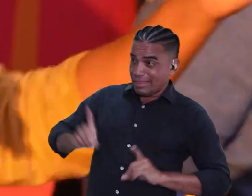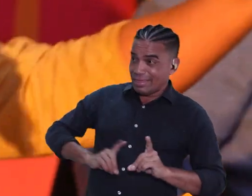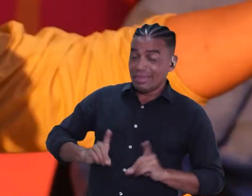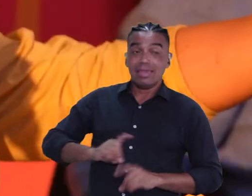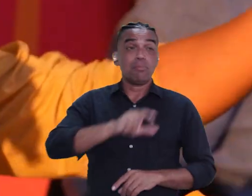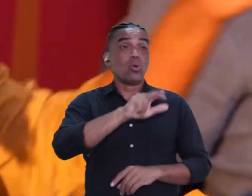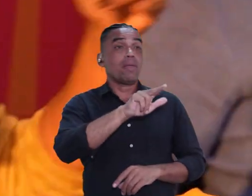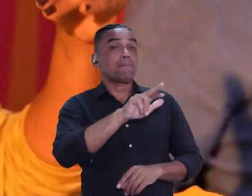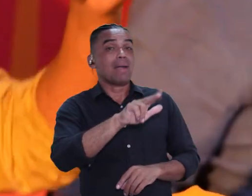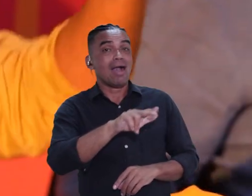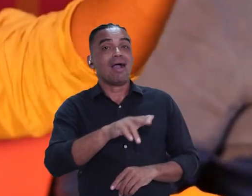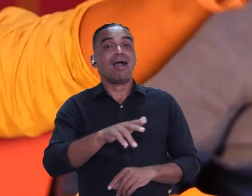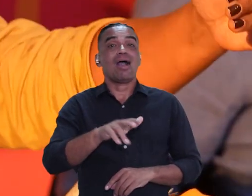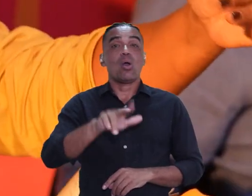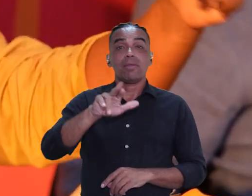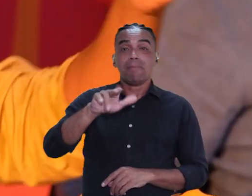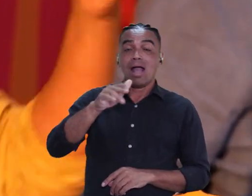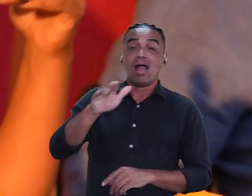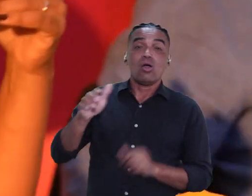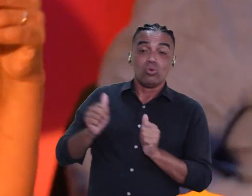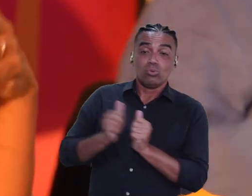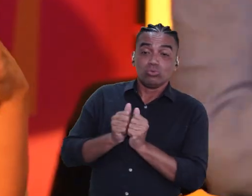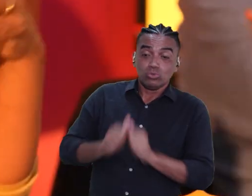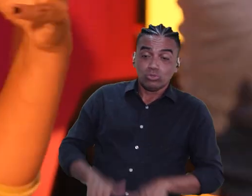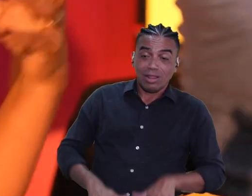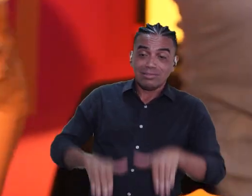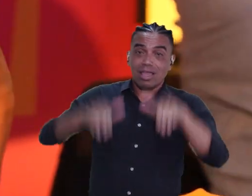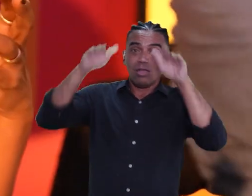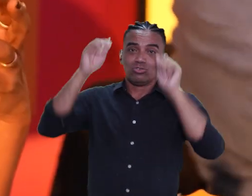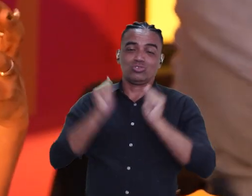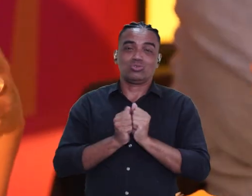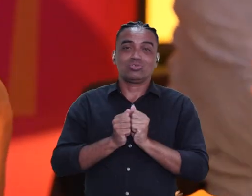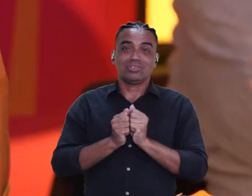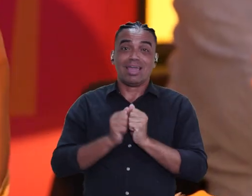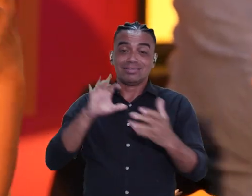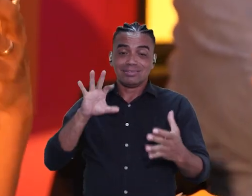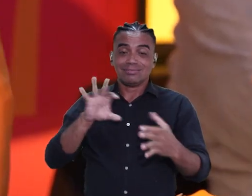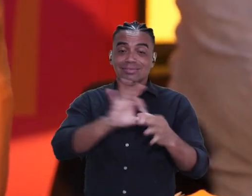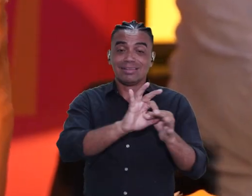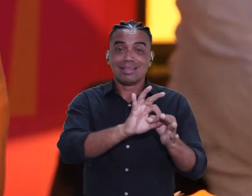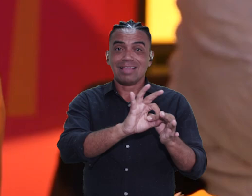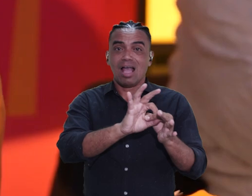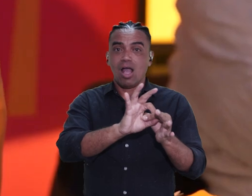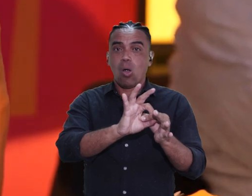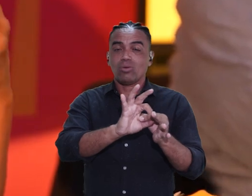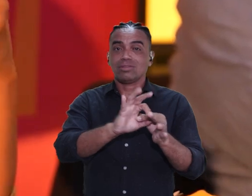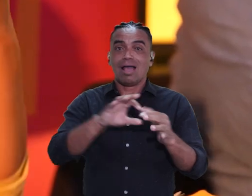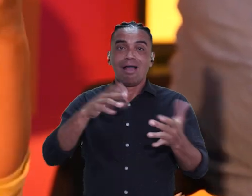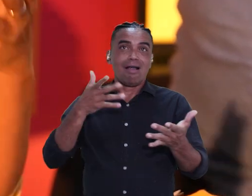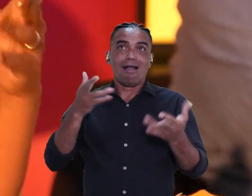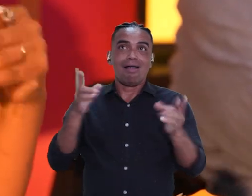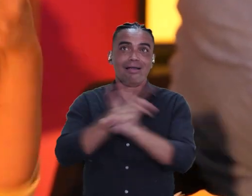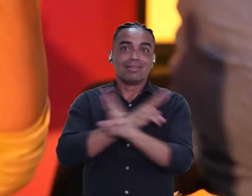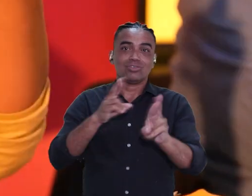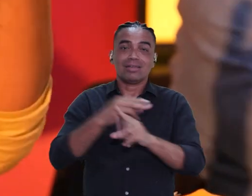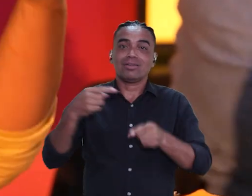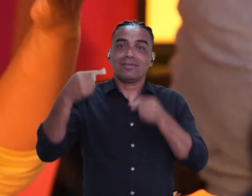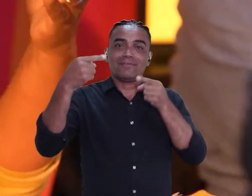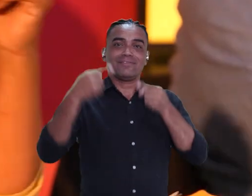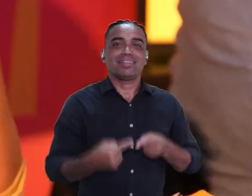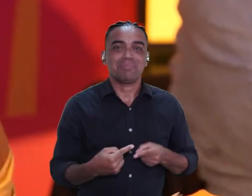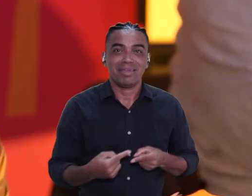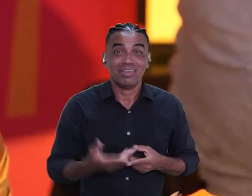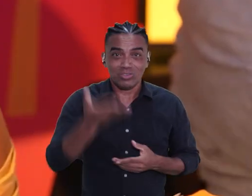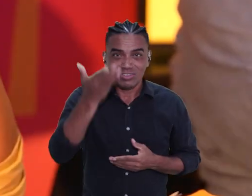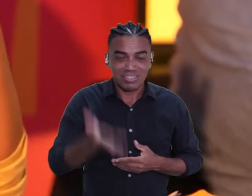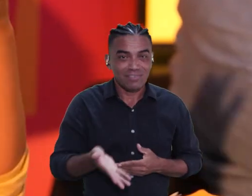primo, irmão de criação. Esses laços, eles estão muito relacionados a um enfrentamento a